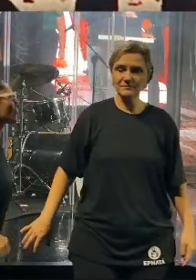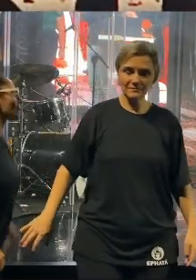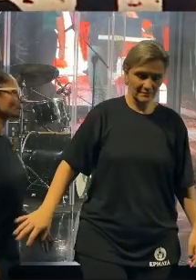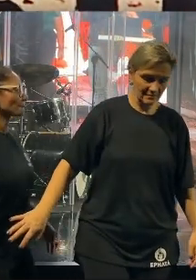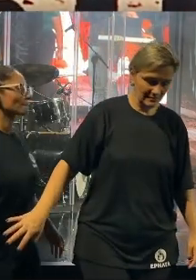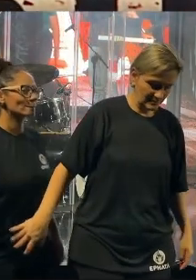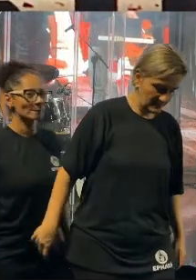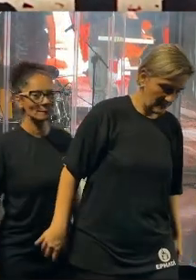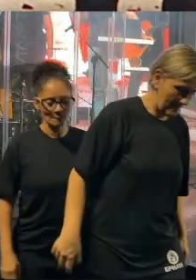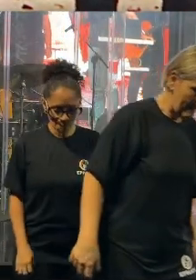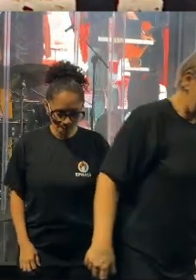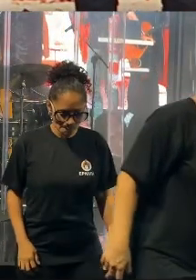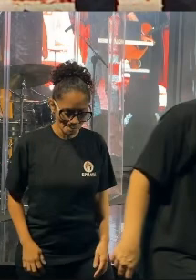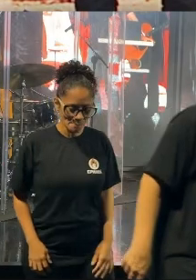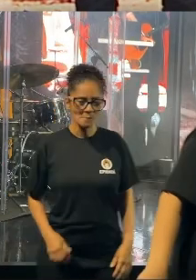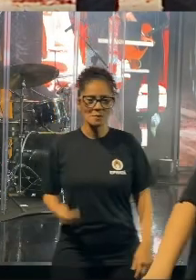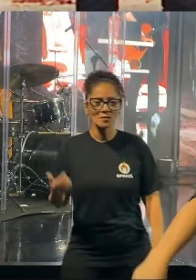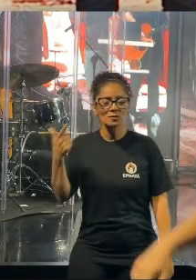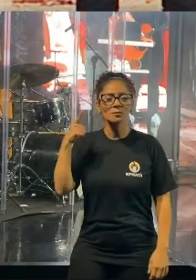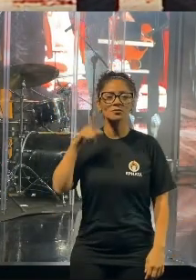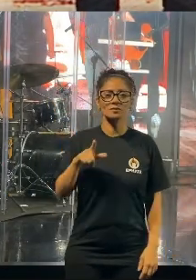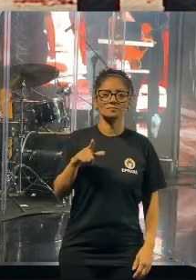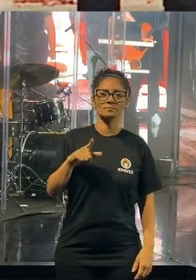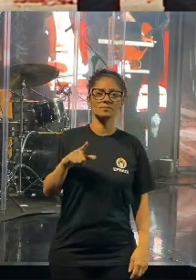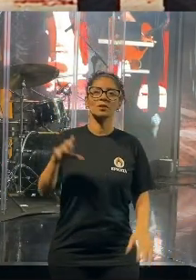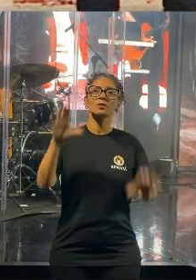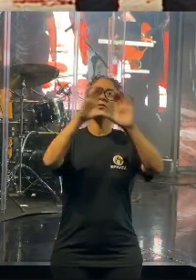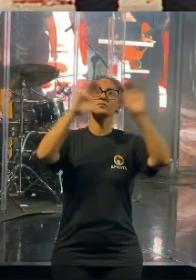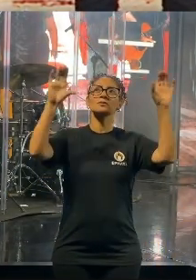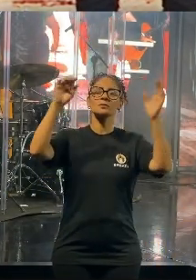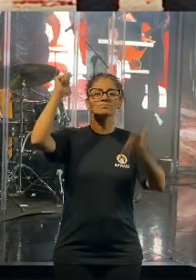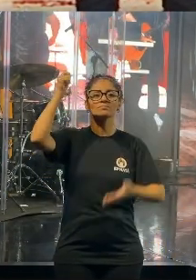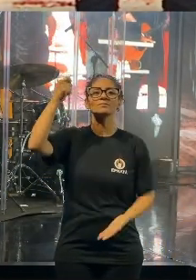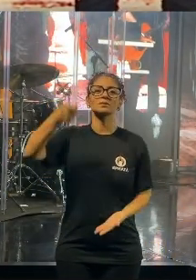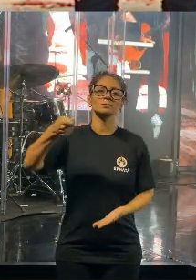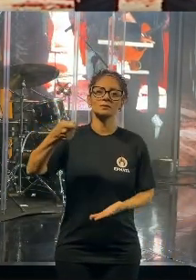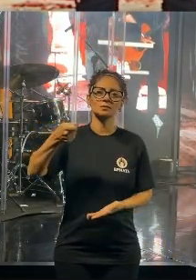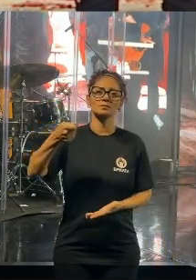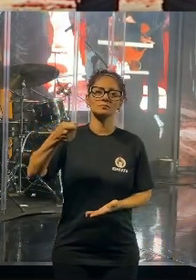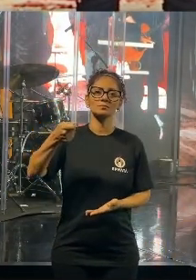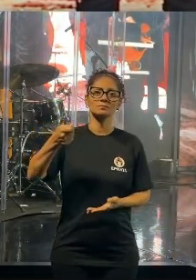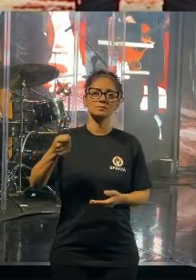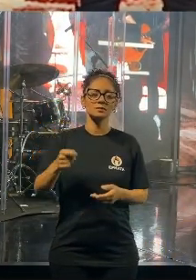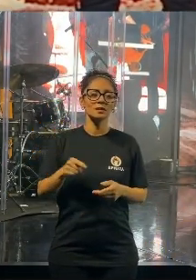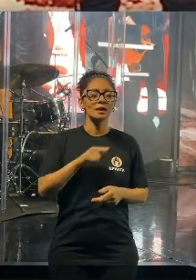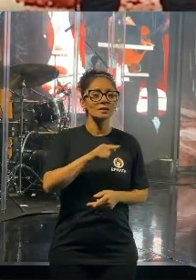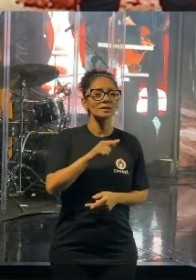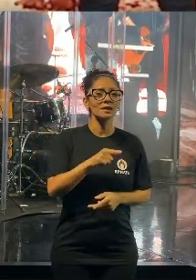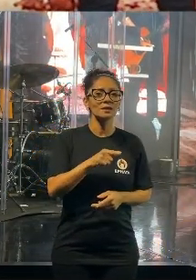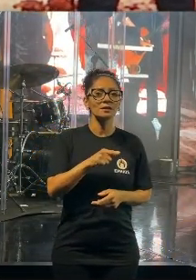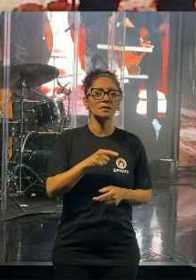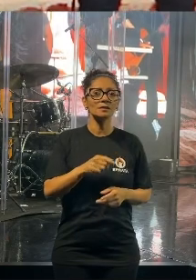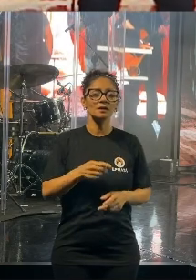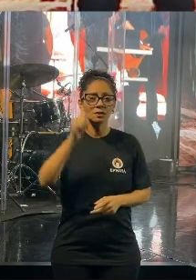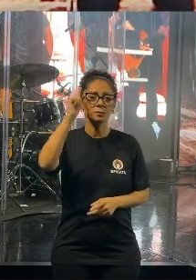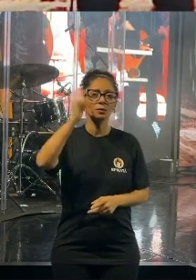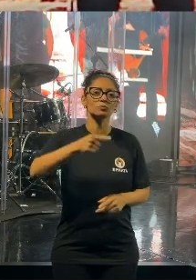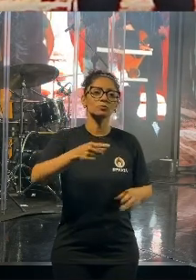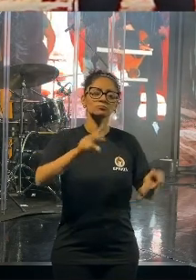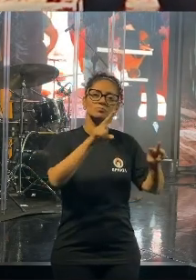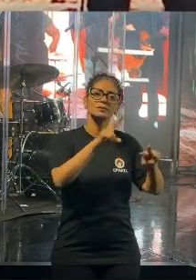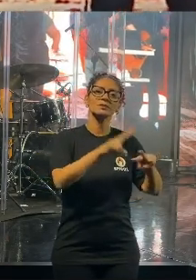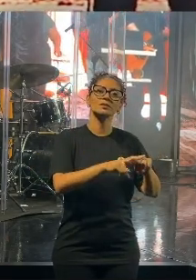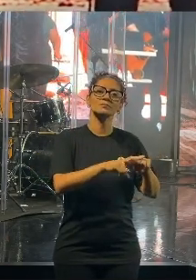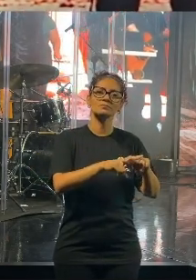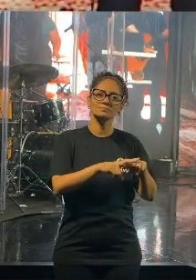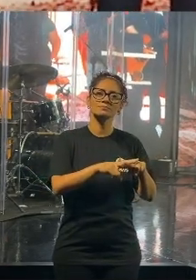Eu vou repetir porque você ainda não pegou. Quando os céus determinam, aquele que mandou te prender